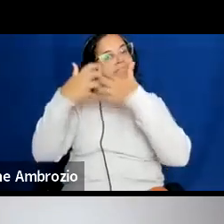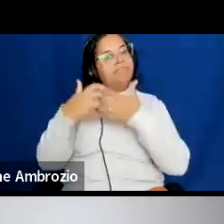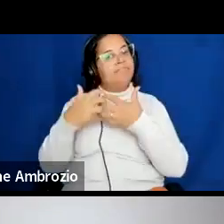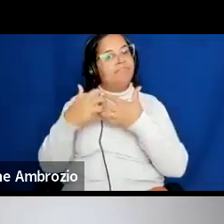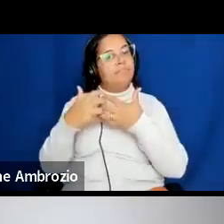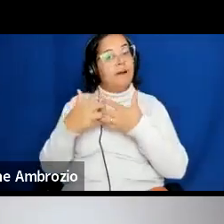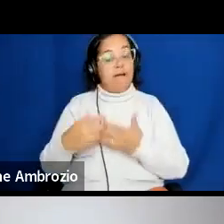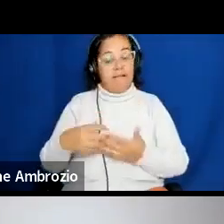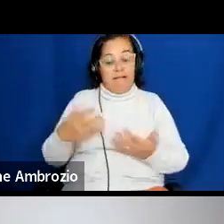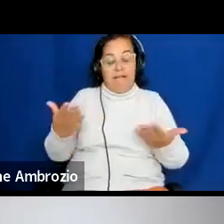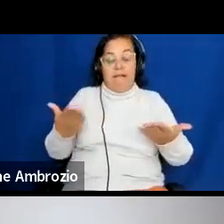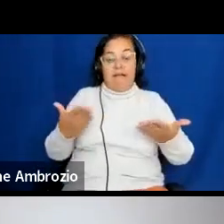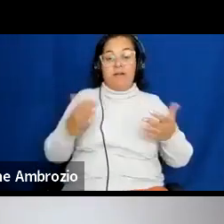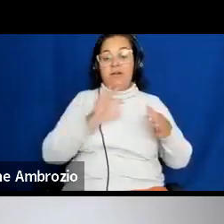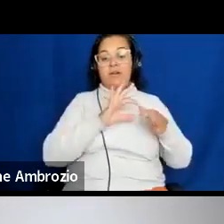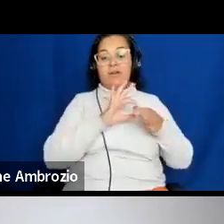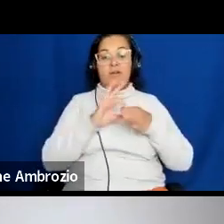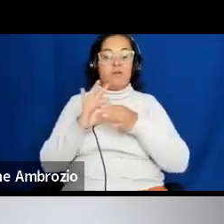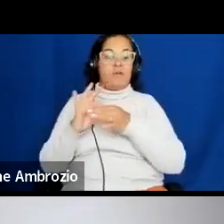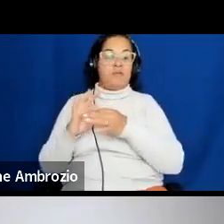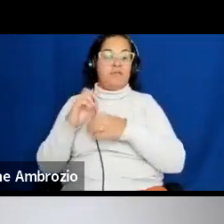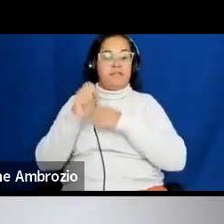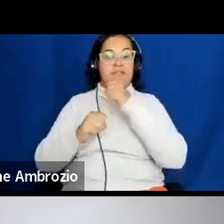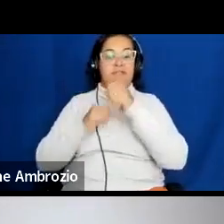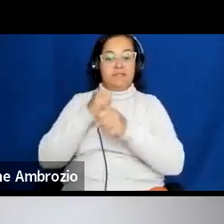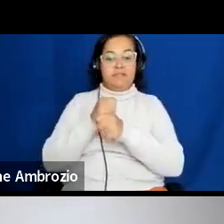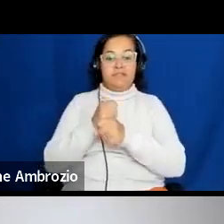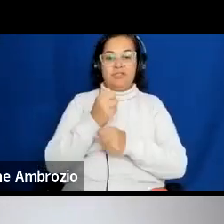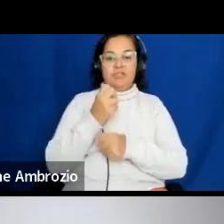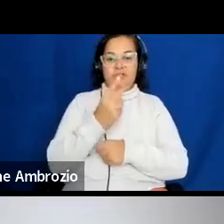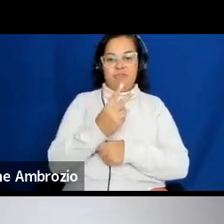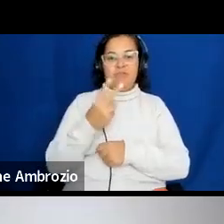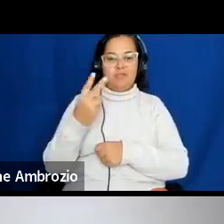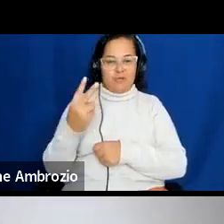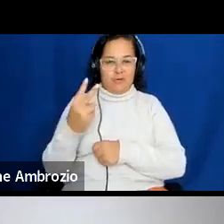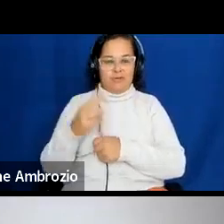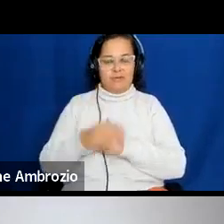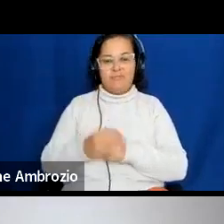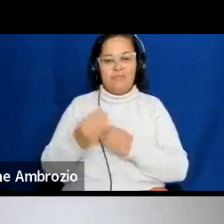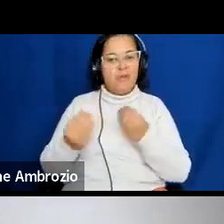contexto atual, que é a realidade do novo ensino médio, né?